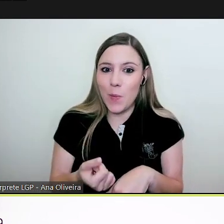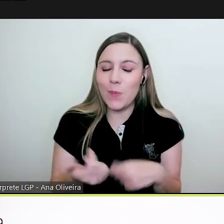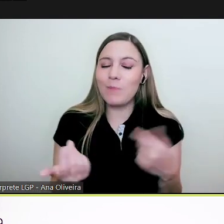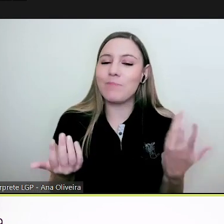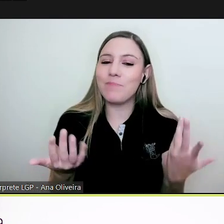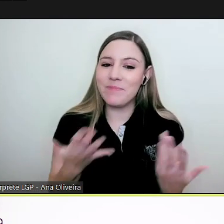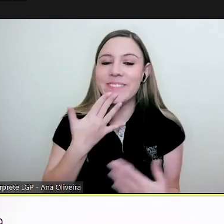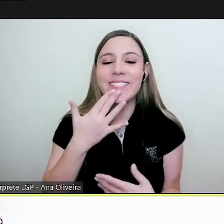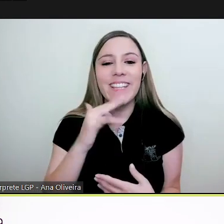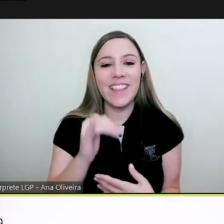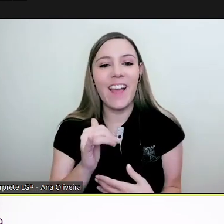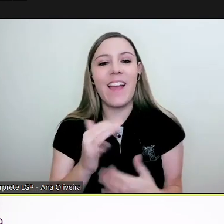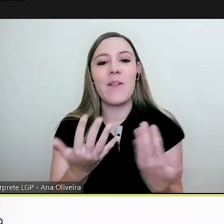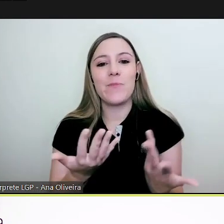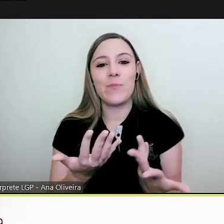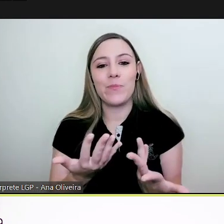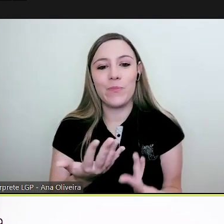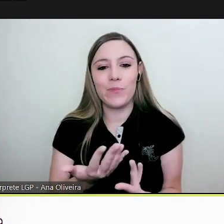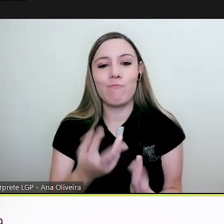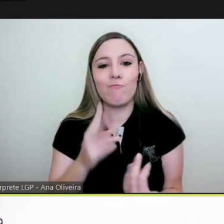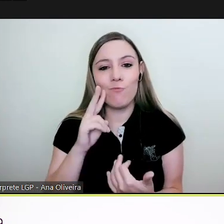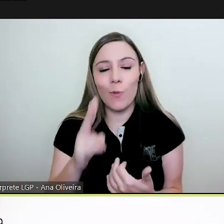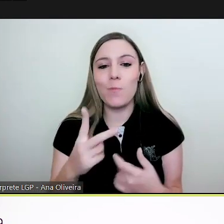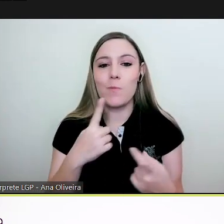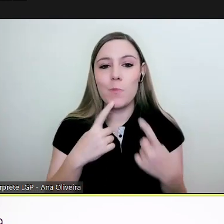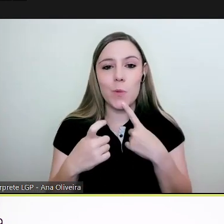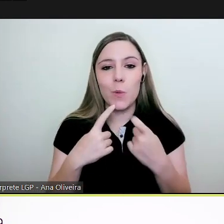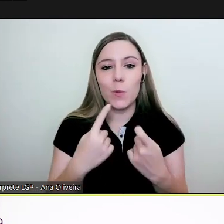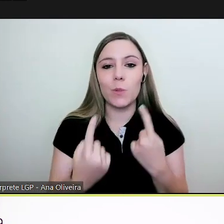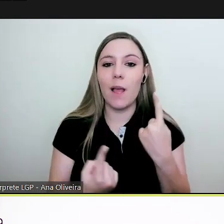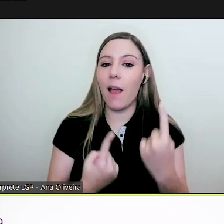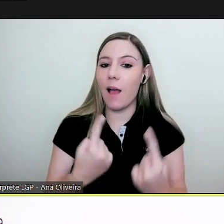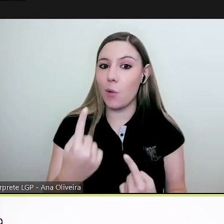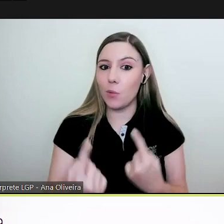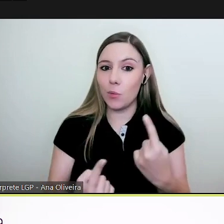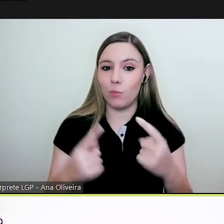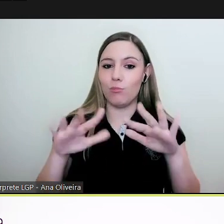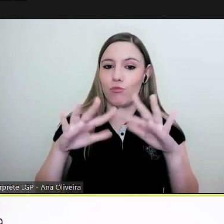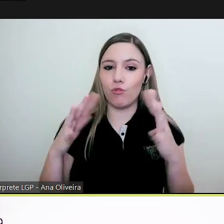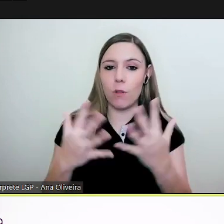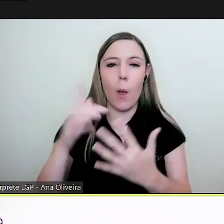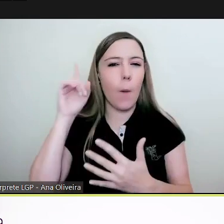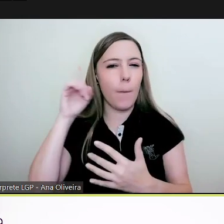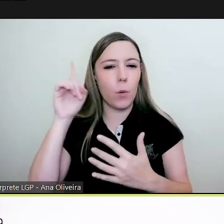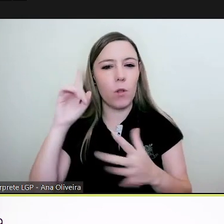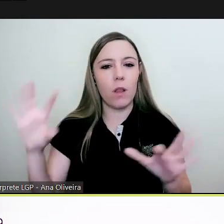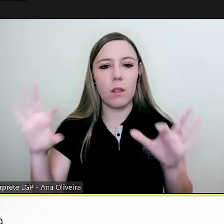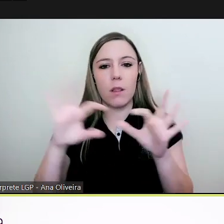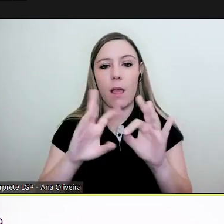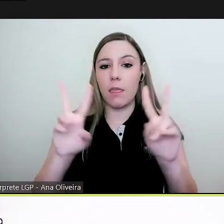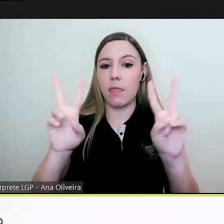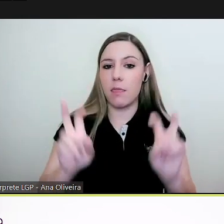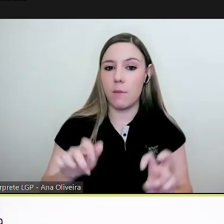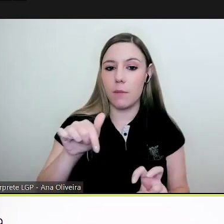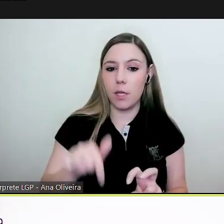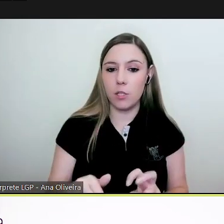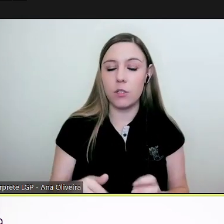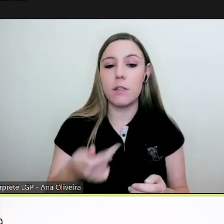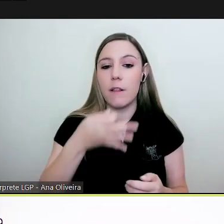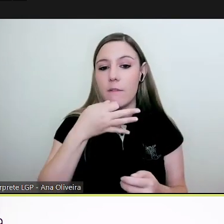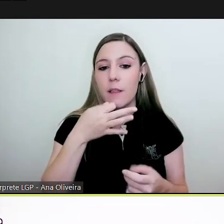aqui atender algumas que são, digamos assim, nucleares para o tema que nós estamos a falar, e nós estamos a falar da avaliação de